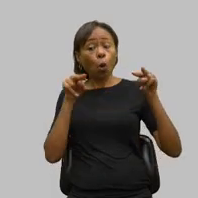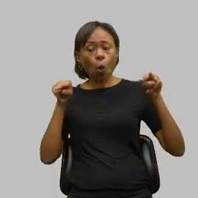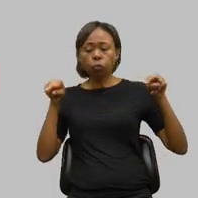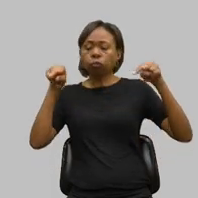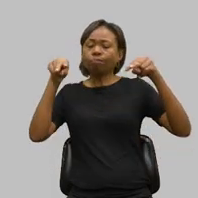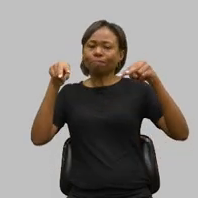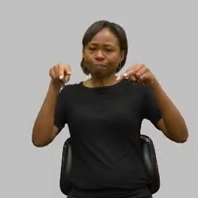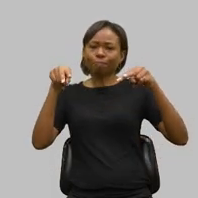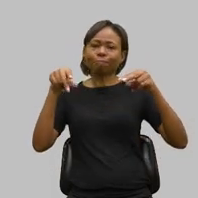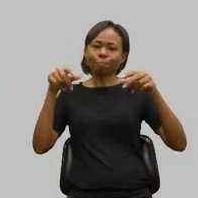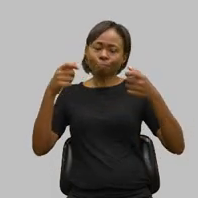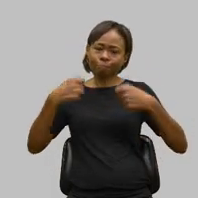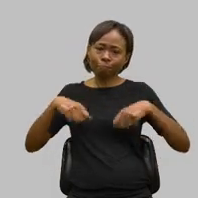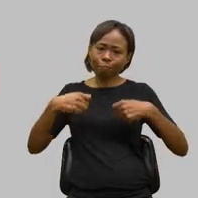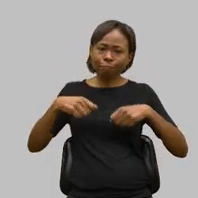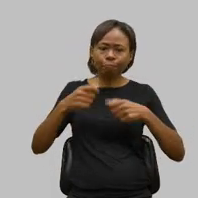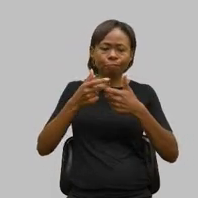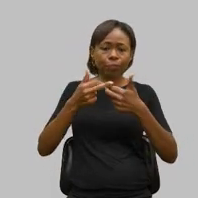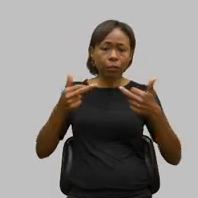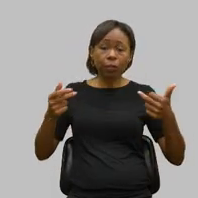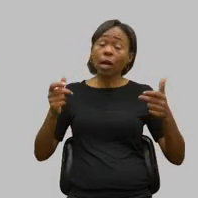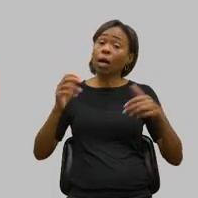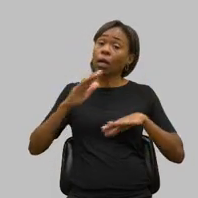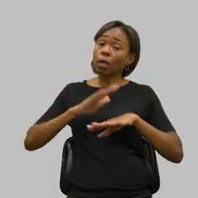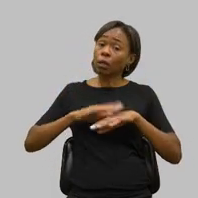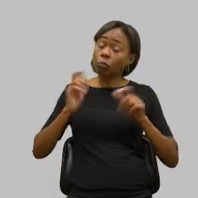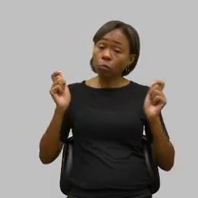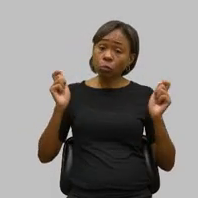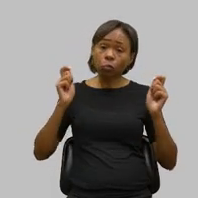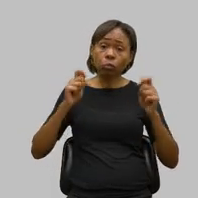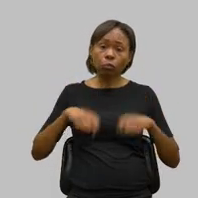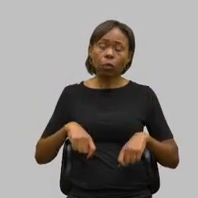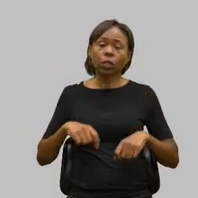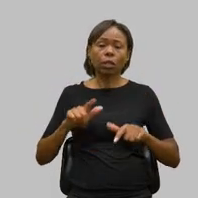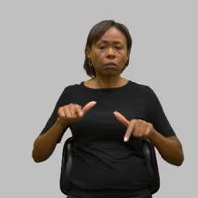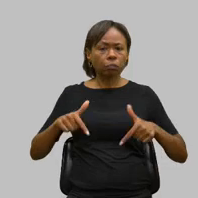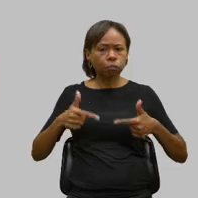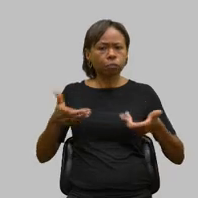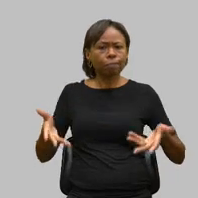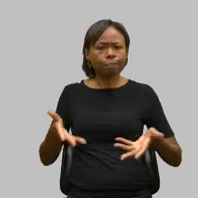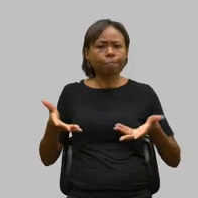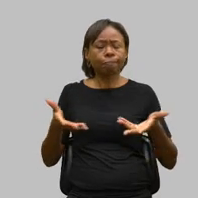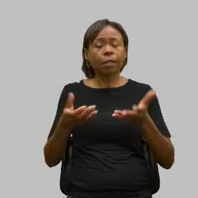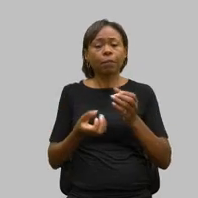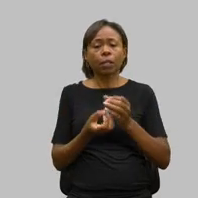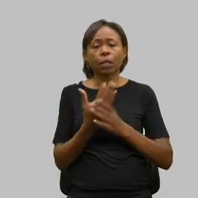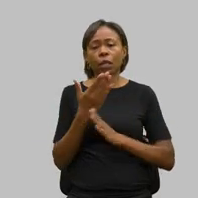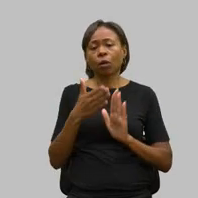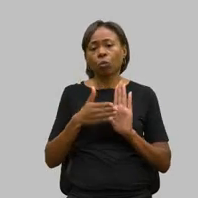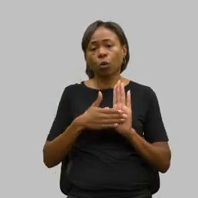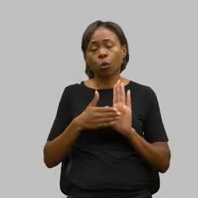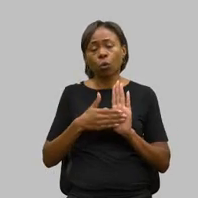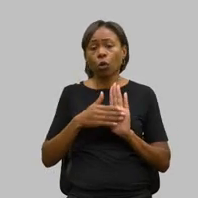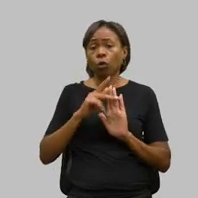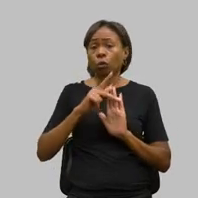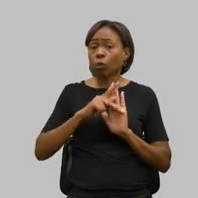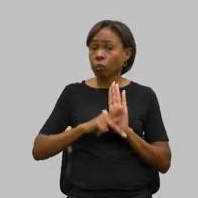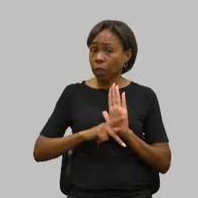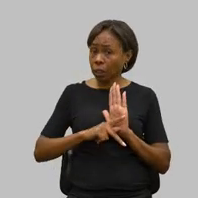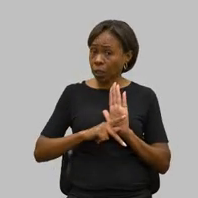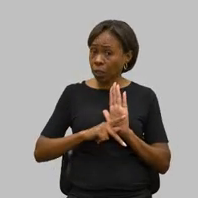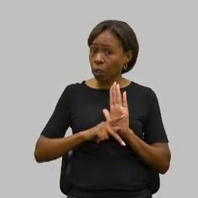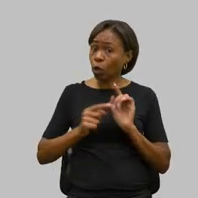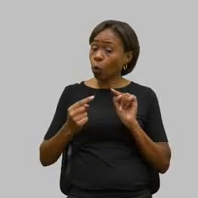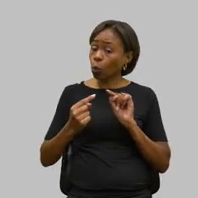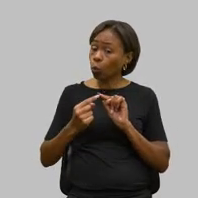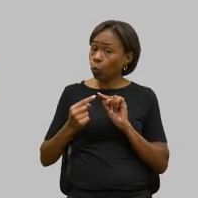possibilita com que eles estimulem e criem programas e projetos baseados na realidade e